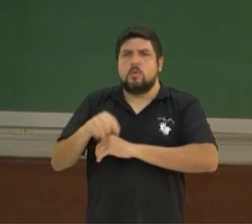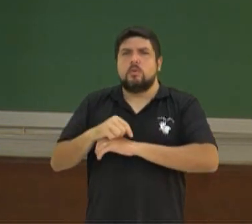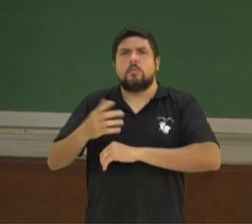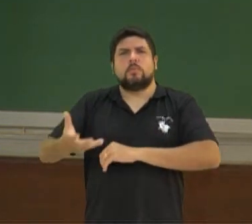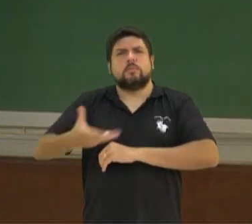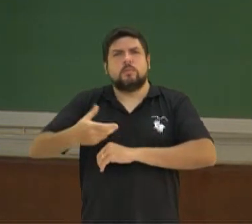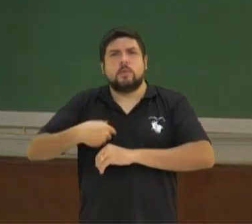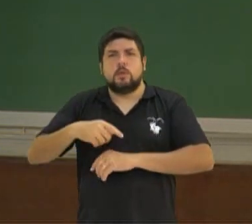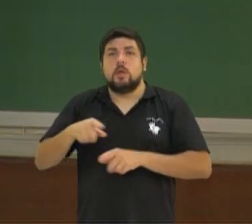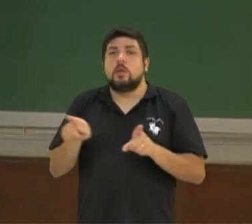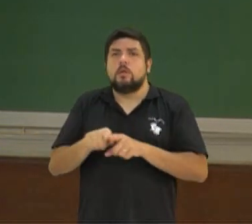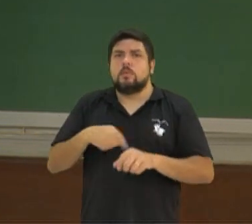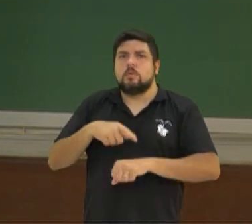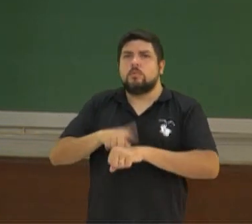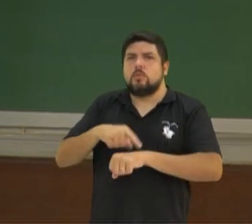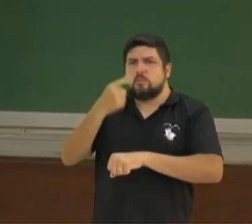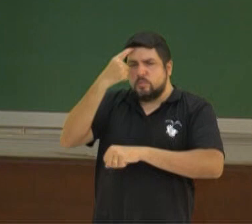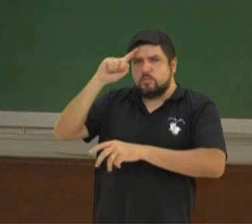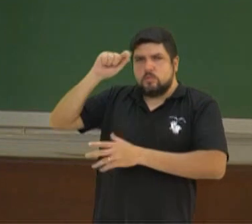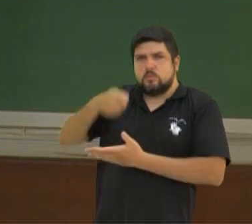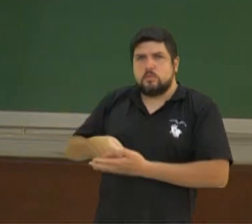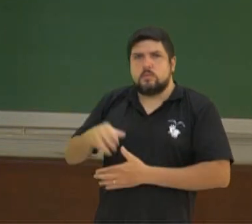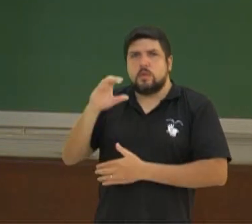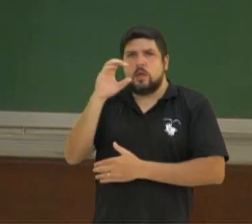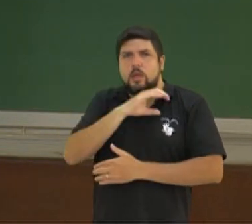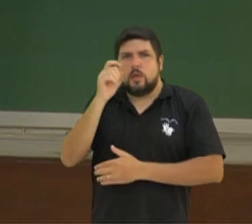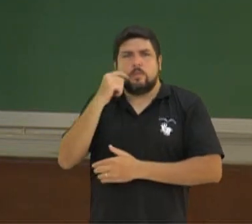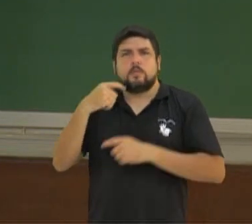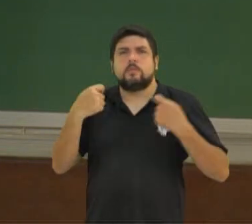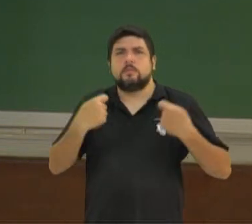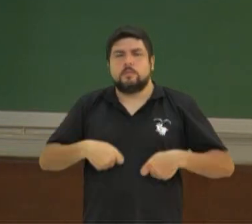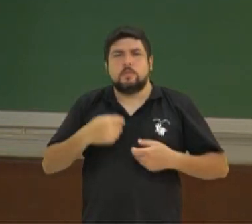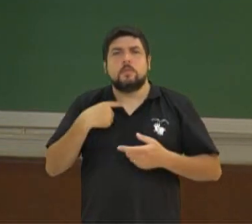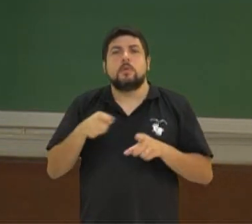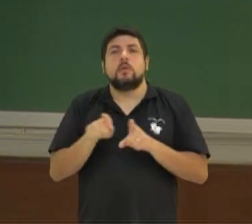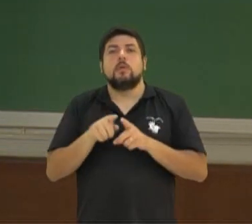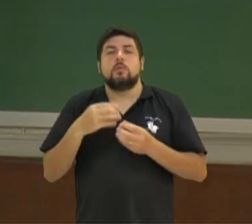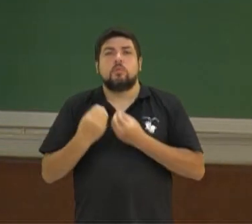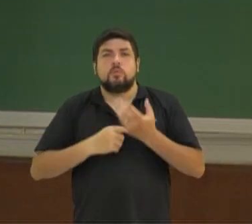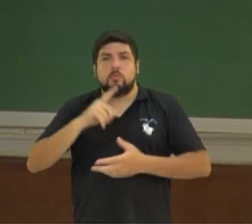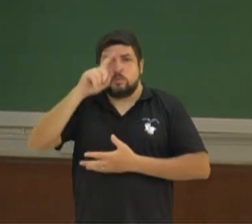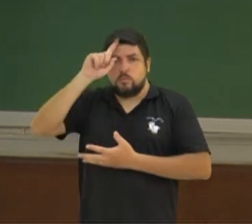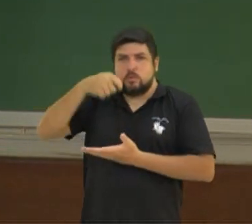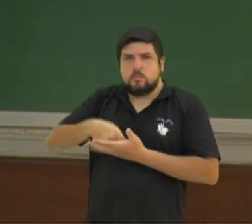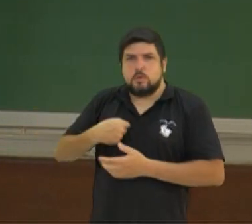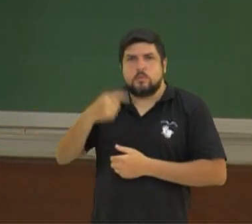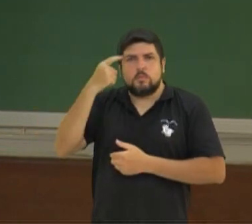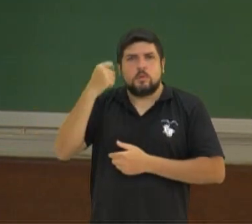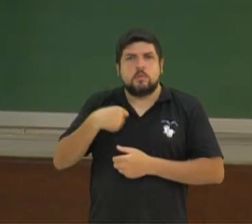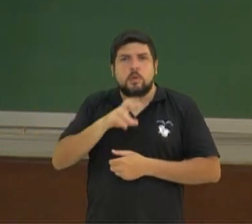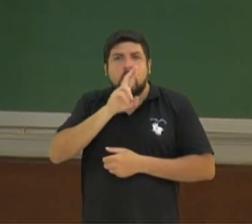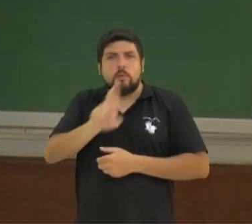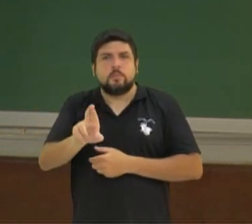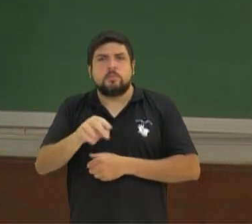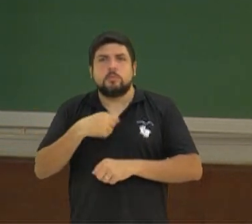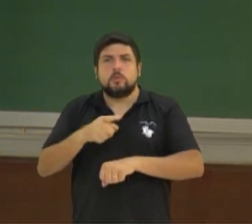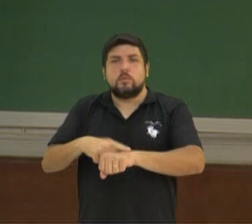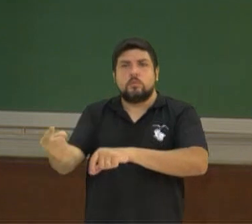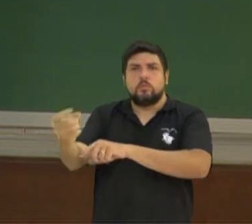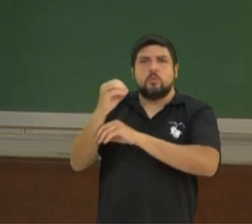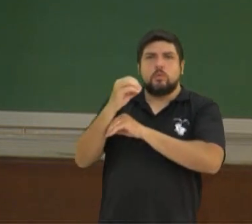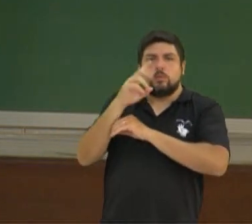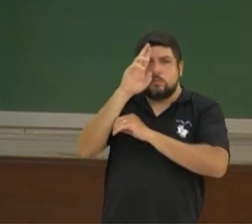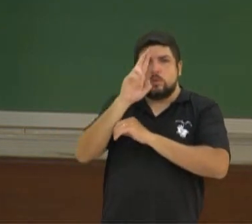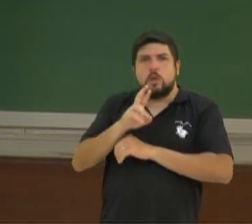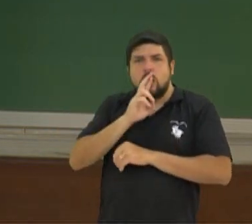a tomada de decisão também precisa ser muito rápida, né? Então, tanta parte de tomar a decisão, né, pensar e responder, já